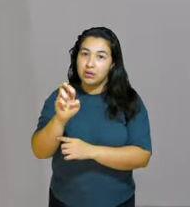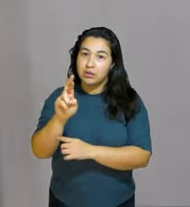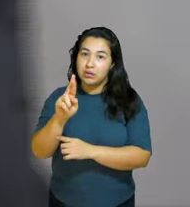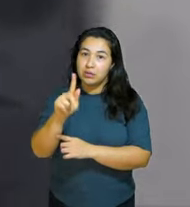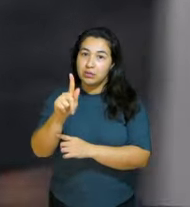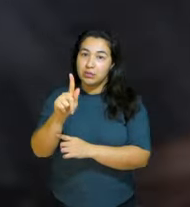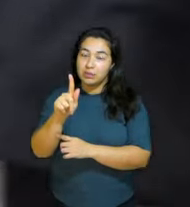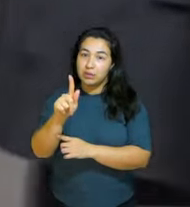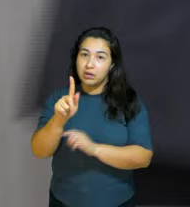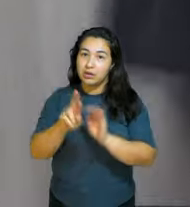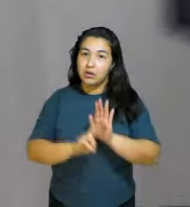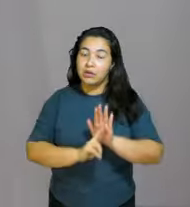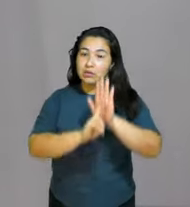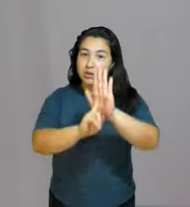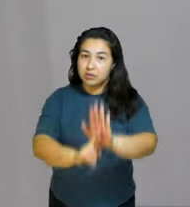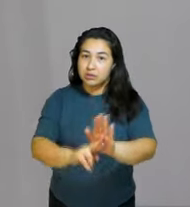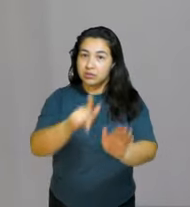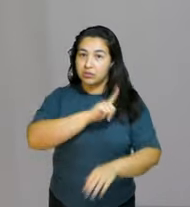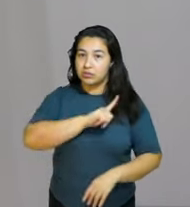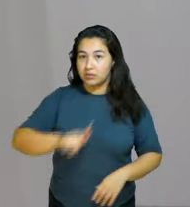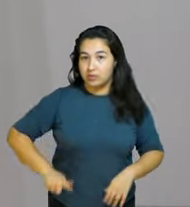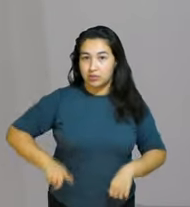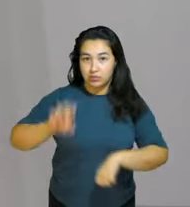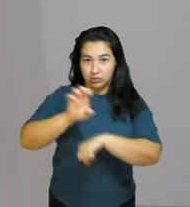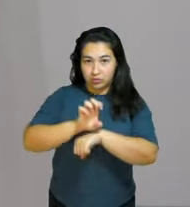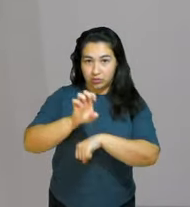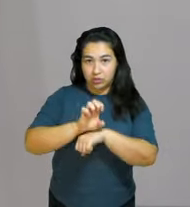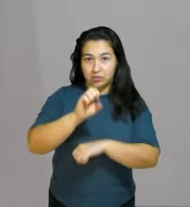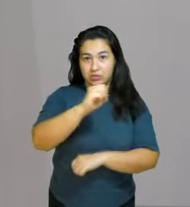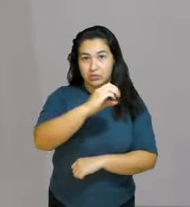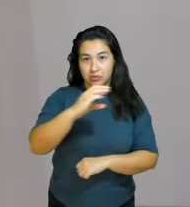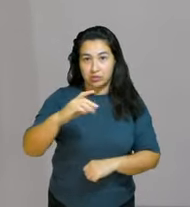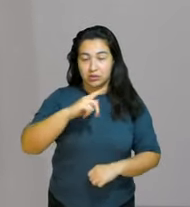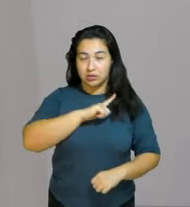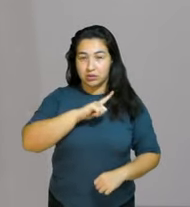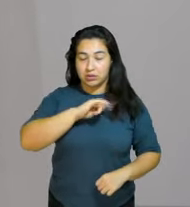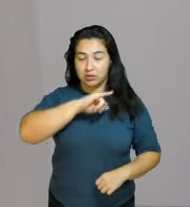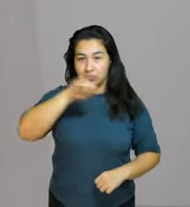senhor governador do Estado de Santa Catarina, Jorginho Melo.